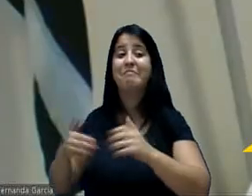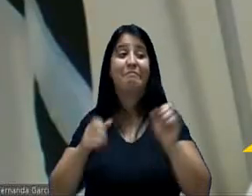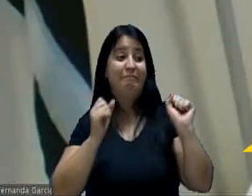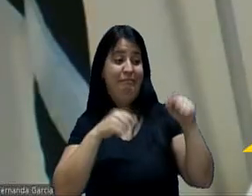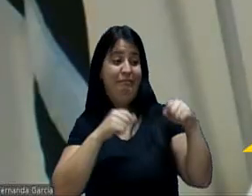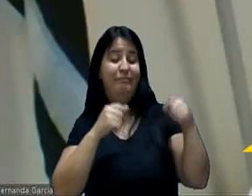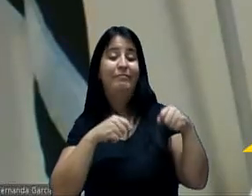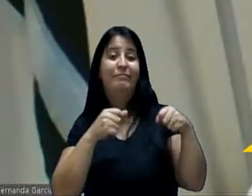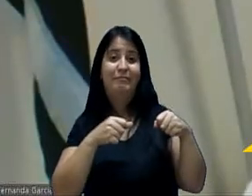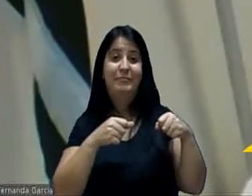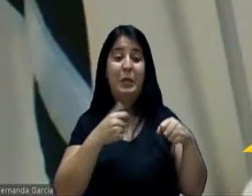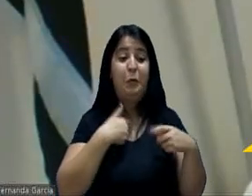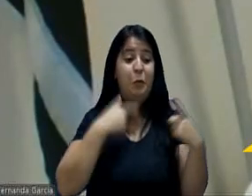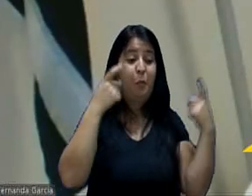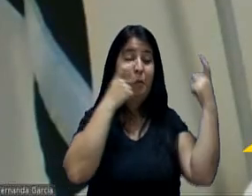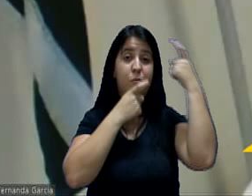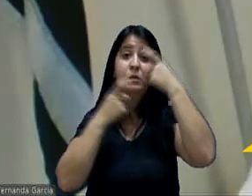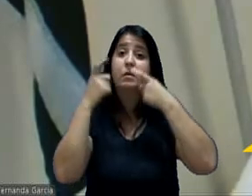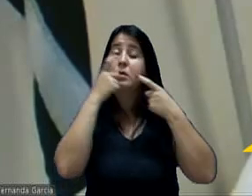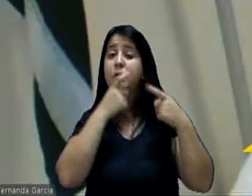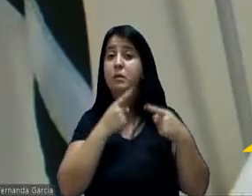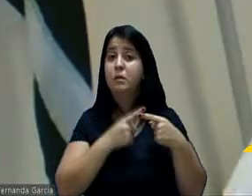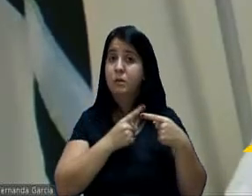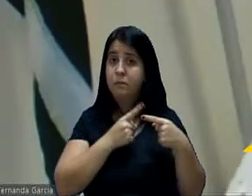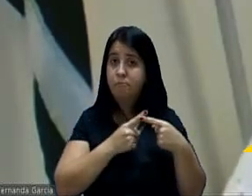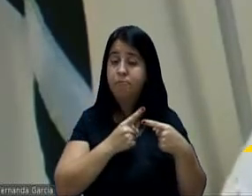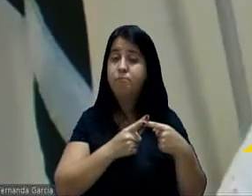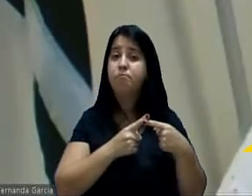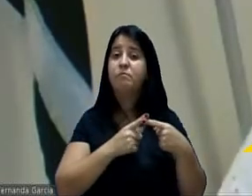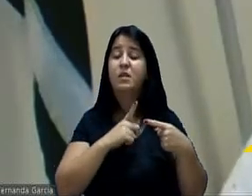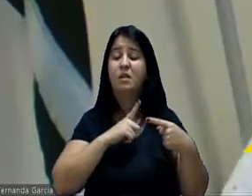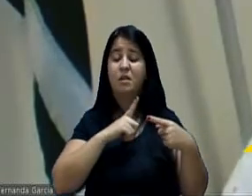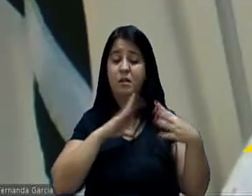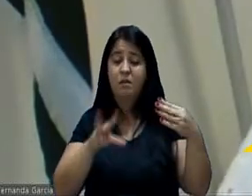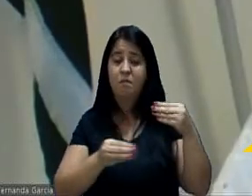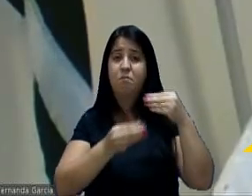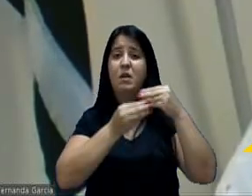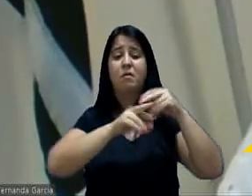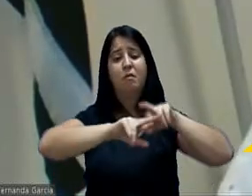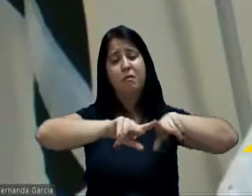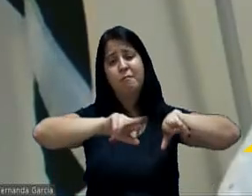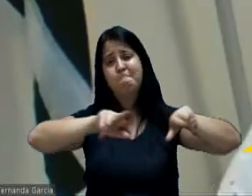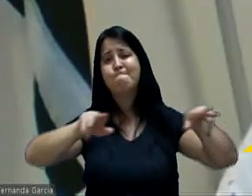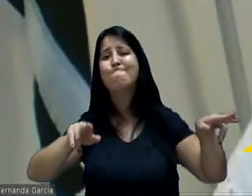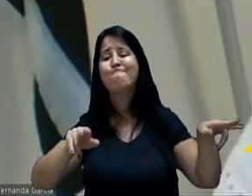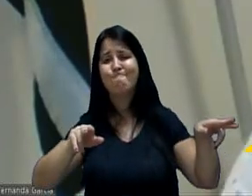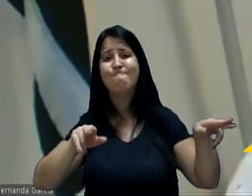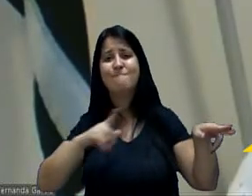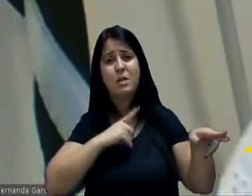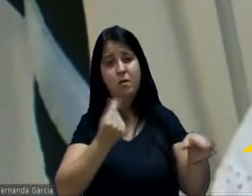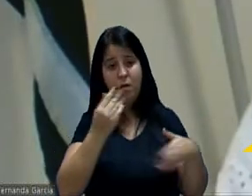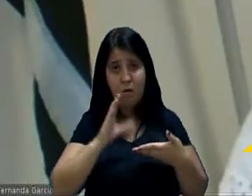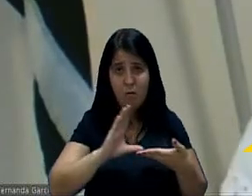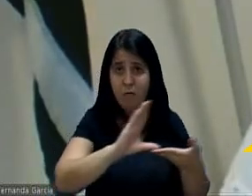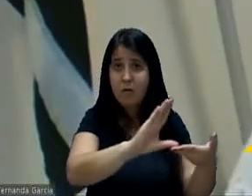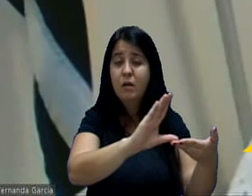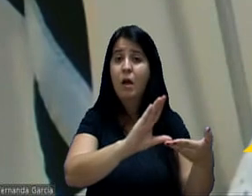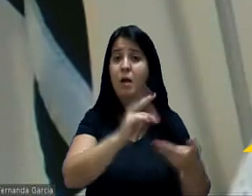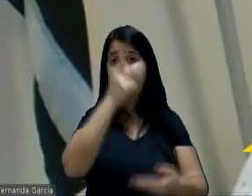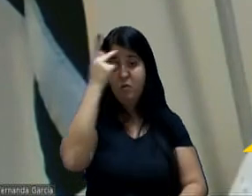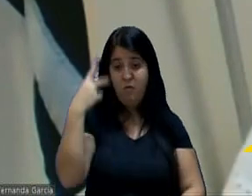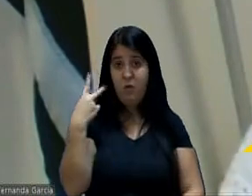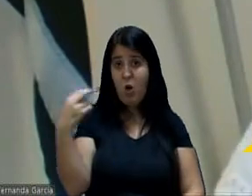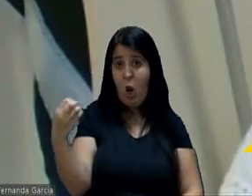uma preocupação, porque nós temos as emendas impositivas, que elas têm uma destinação, e os vereadores novos que